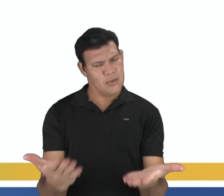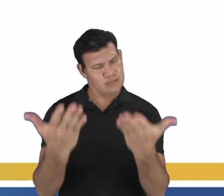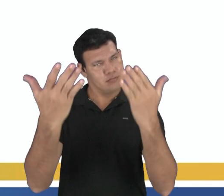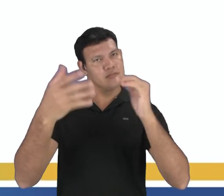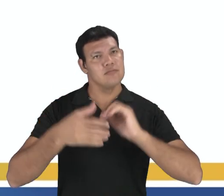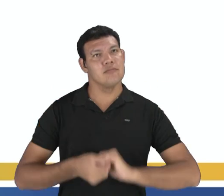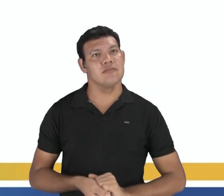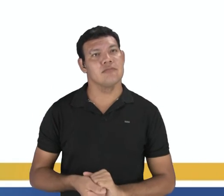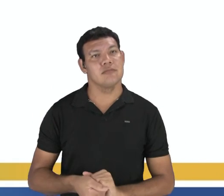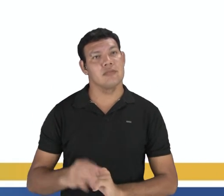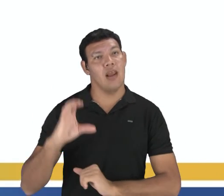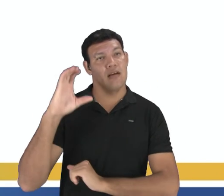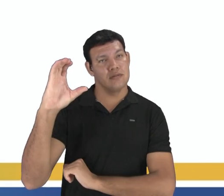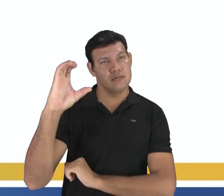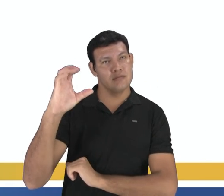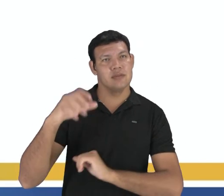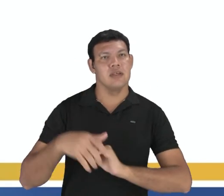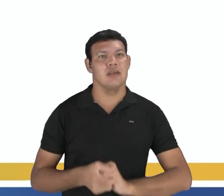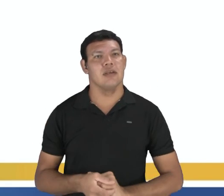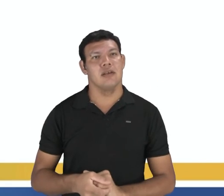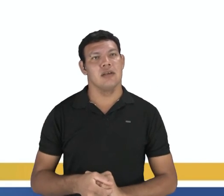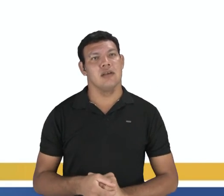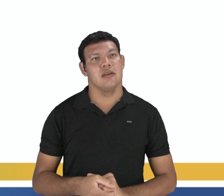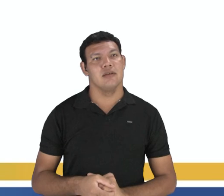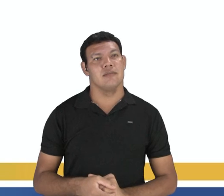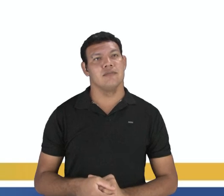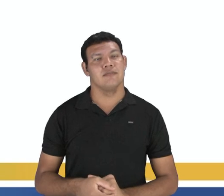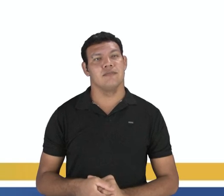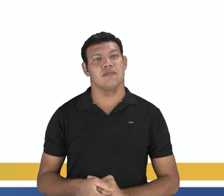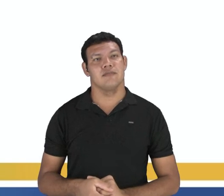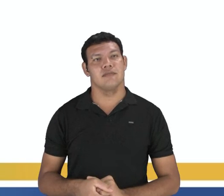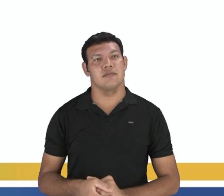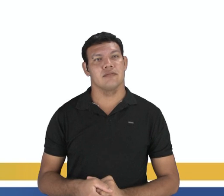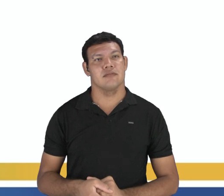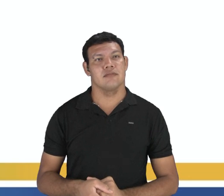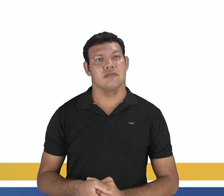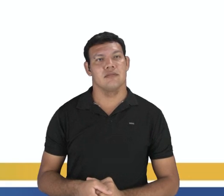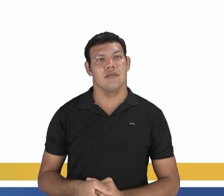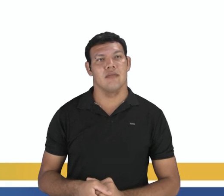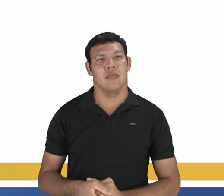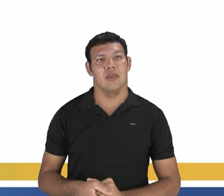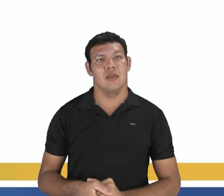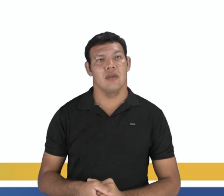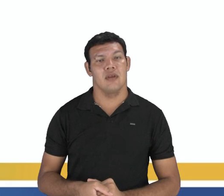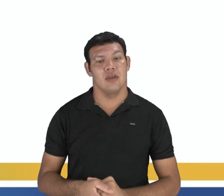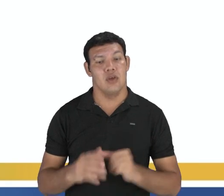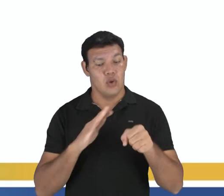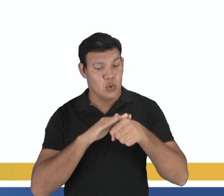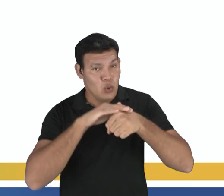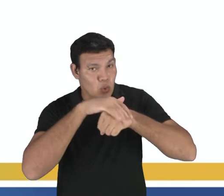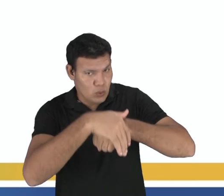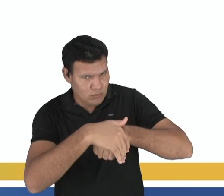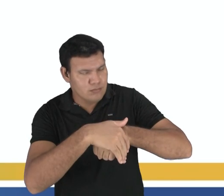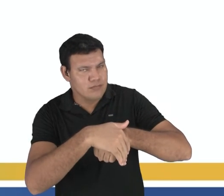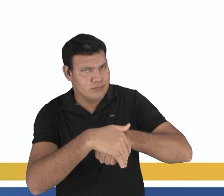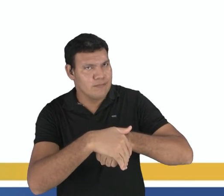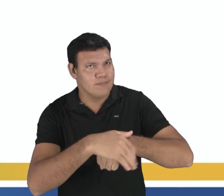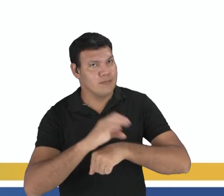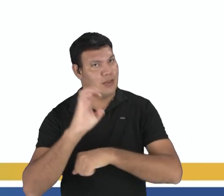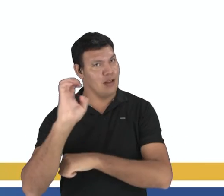é essa aqui é a letra é porque porque tá lendas It Happen quando acontece em uma